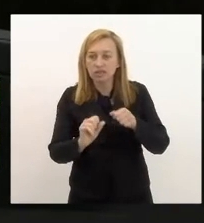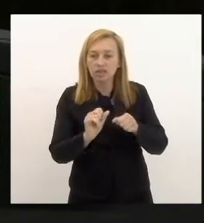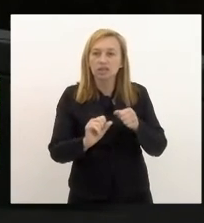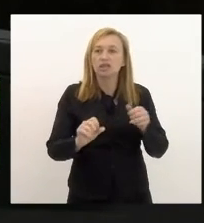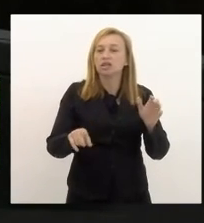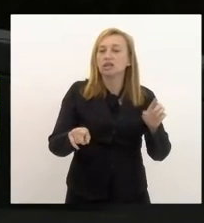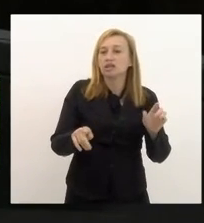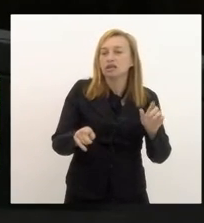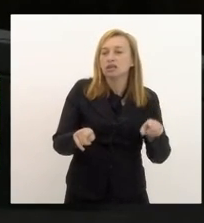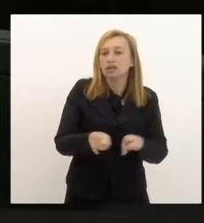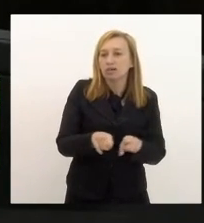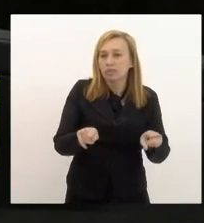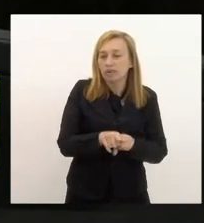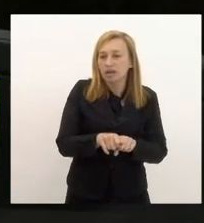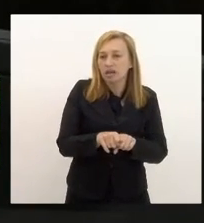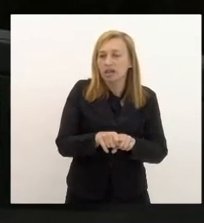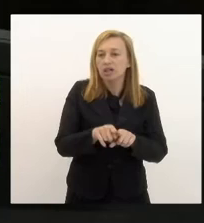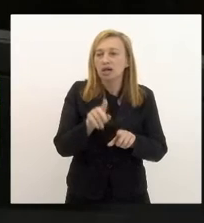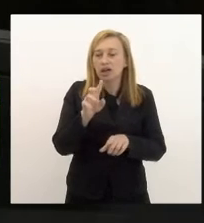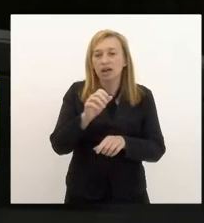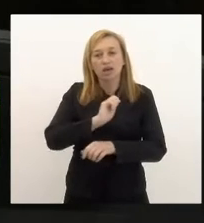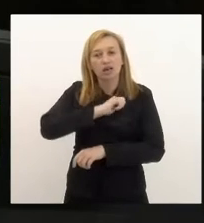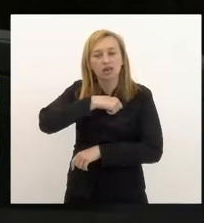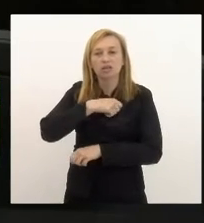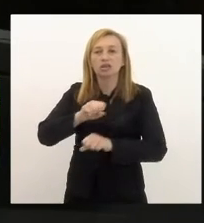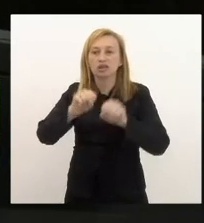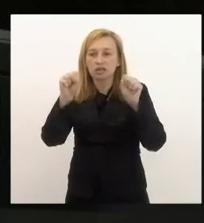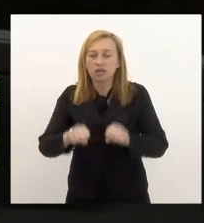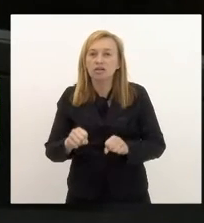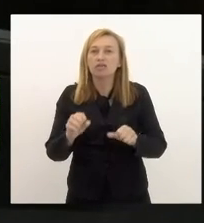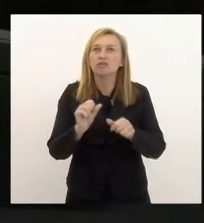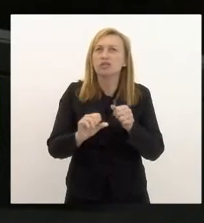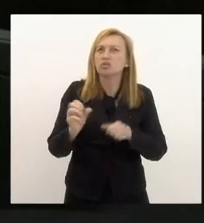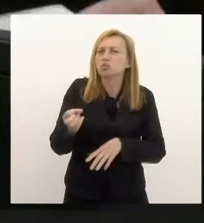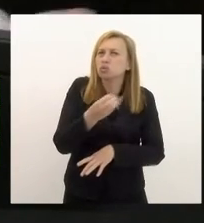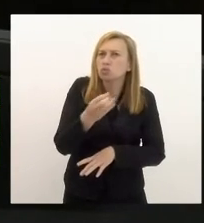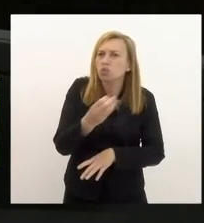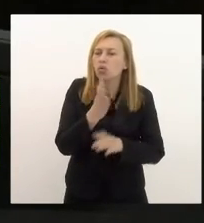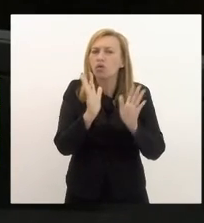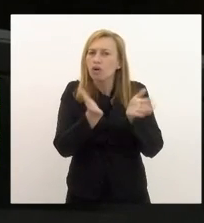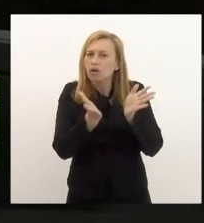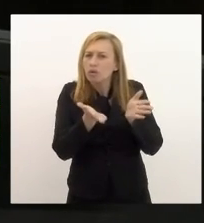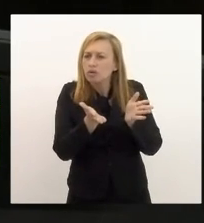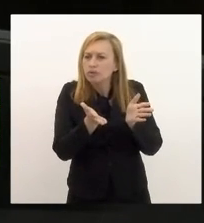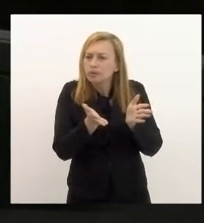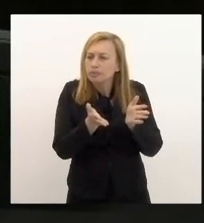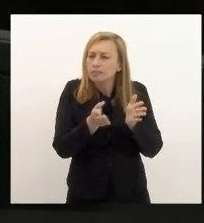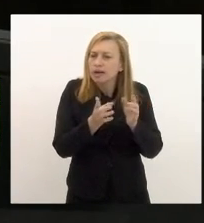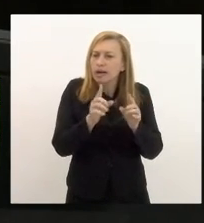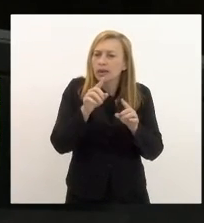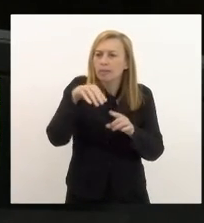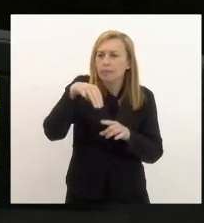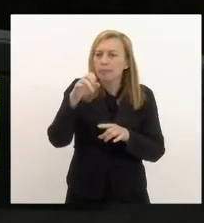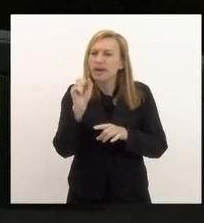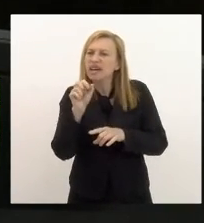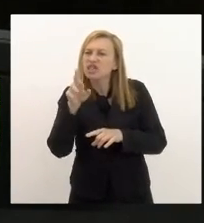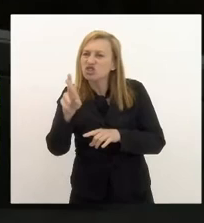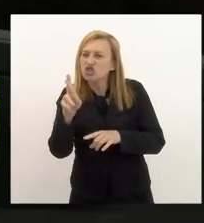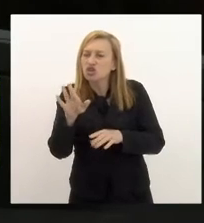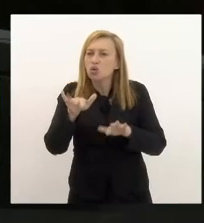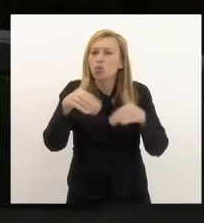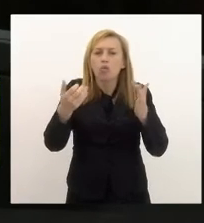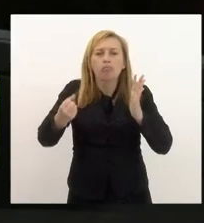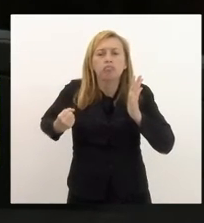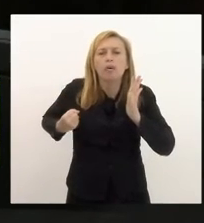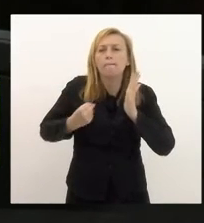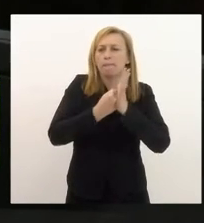projeção da receita fizemos um recente que para medir o que que é o em qual é o